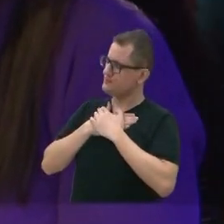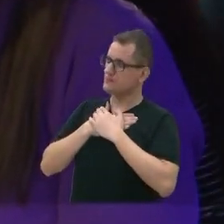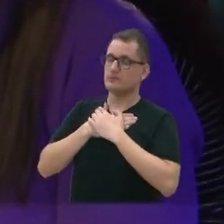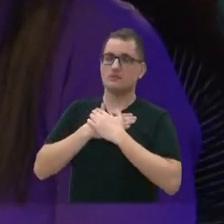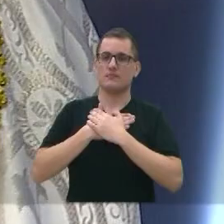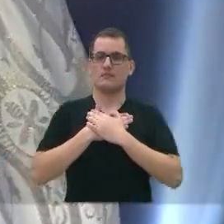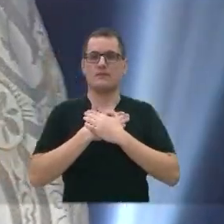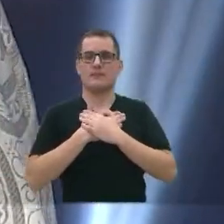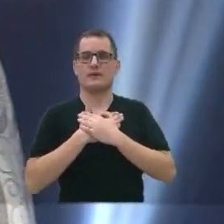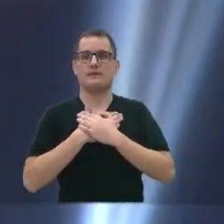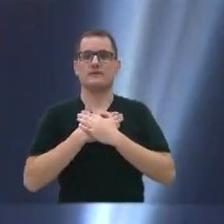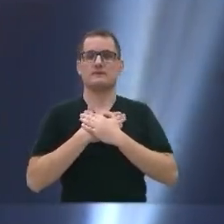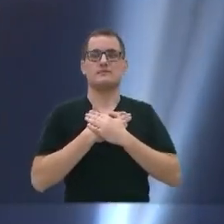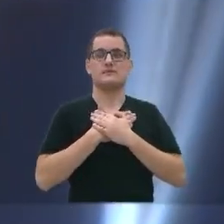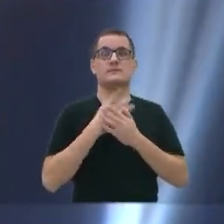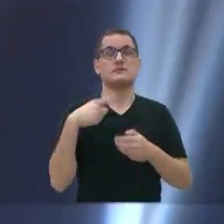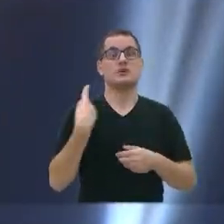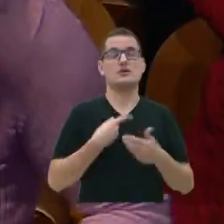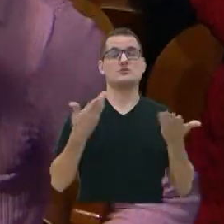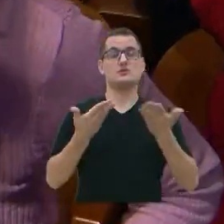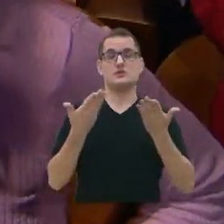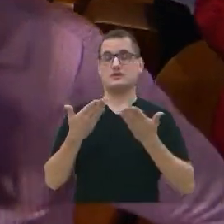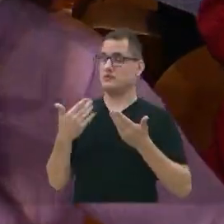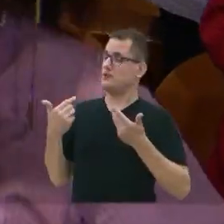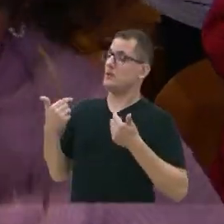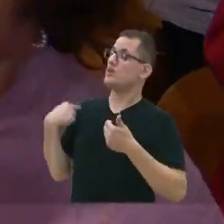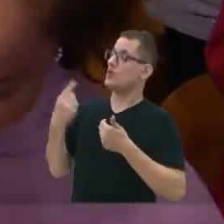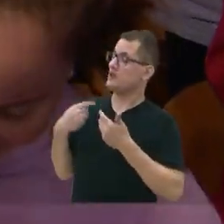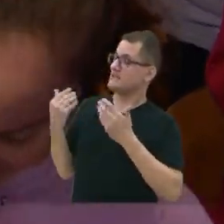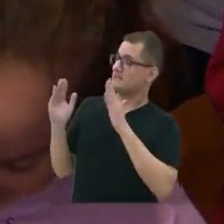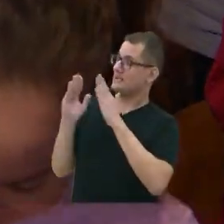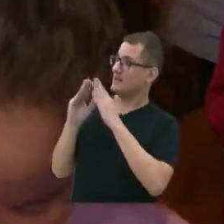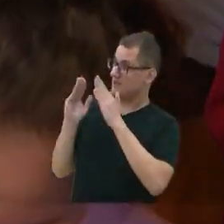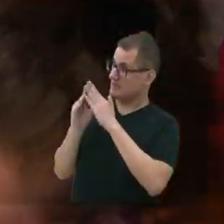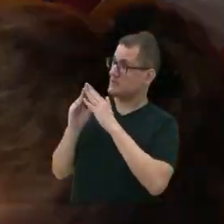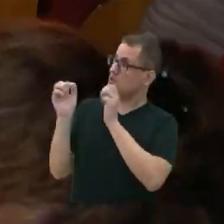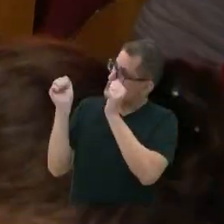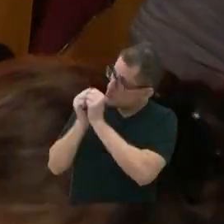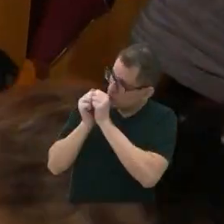Vamos levar para casa o Espírito Santo, diga isso.